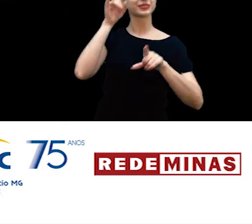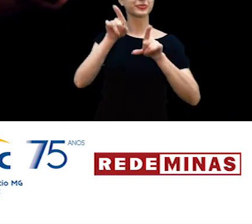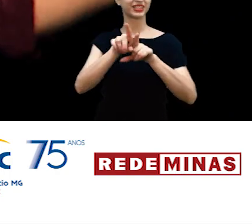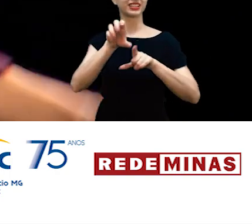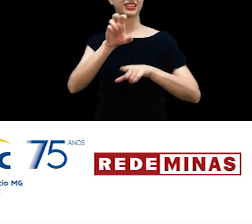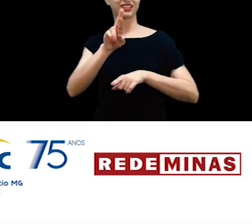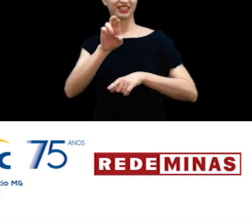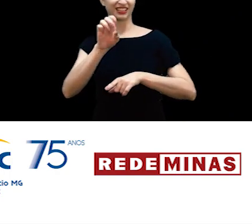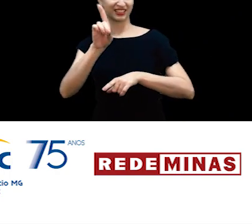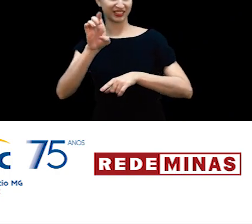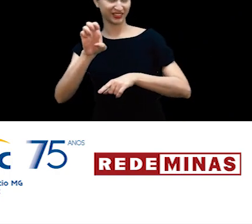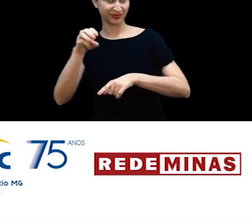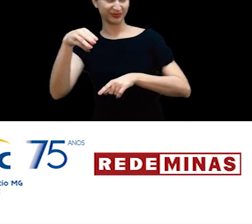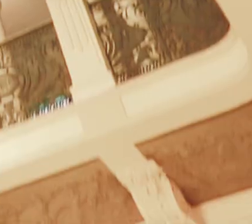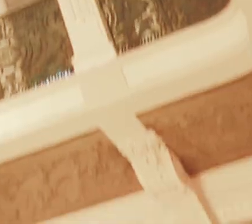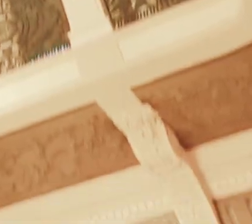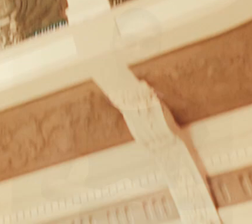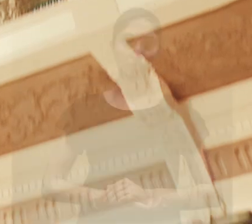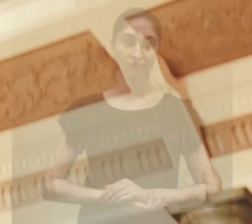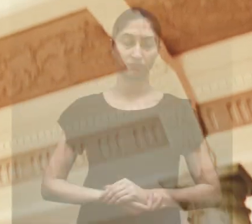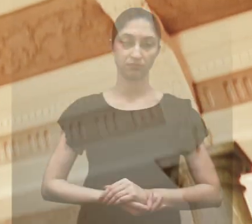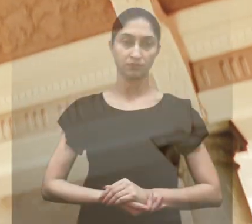Realização Laranjeira Produções.